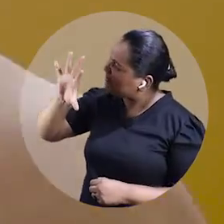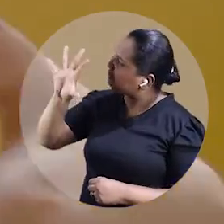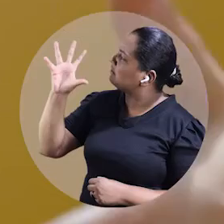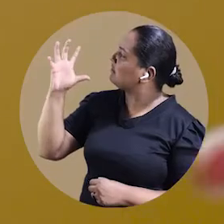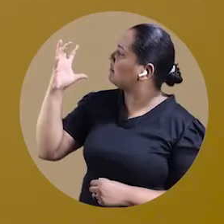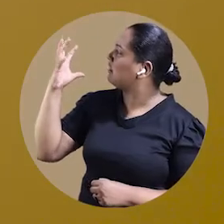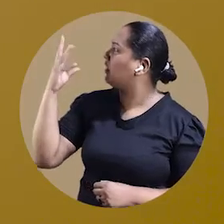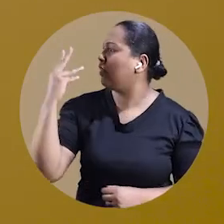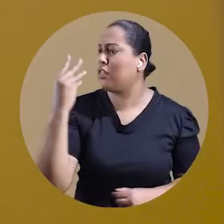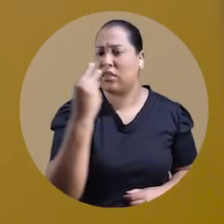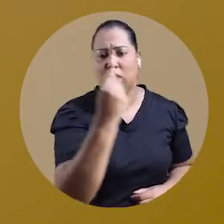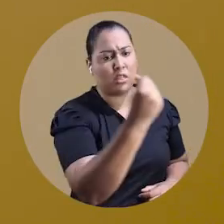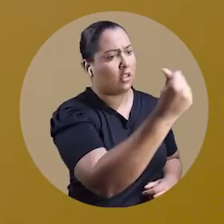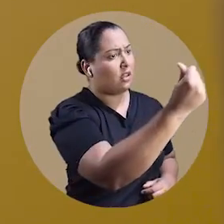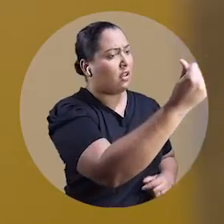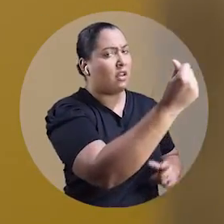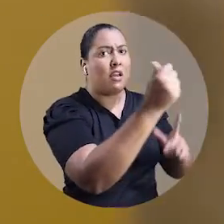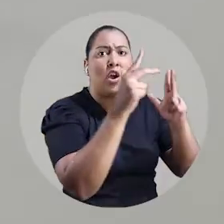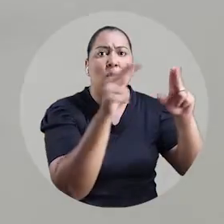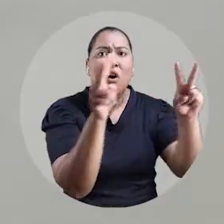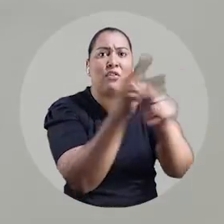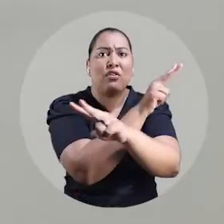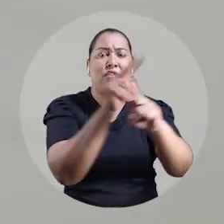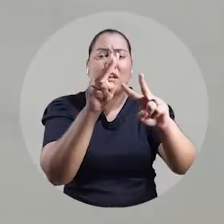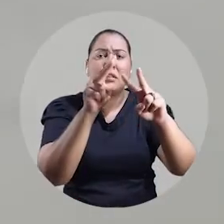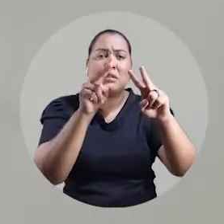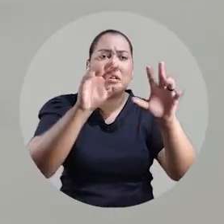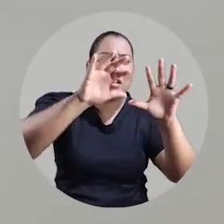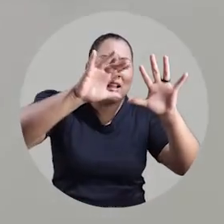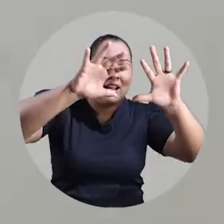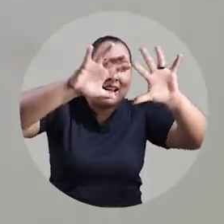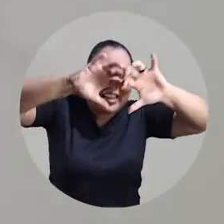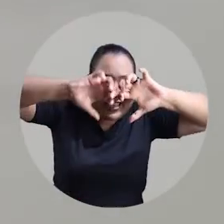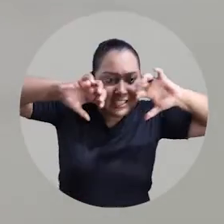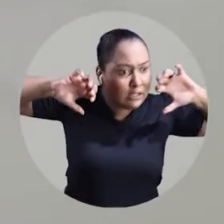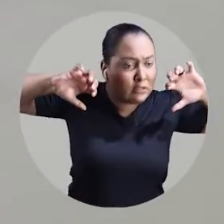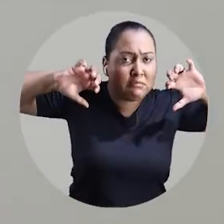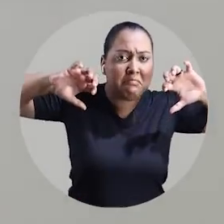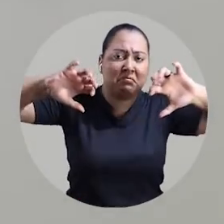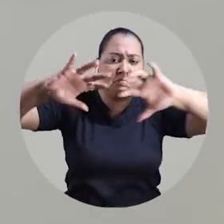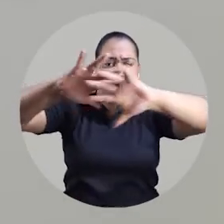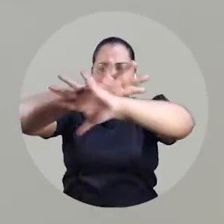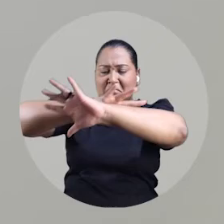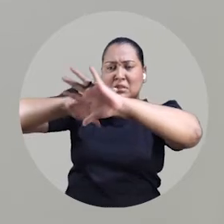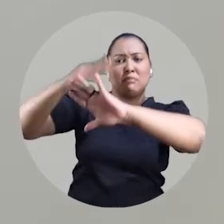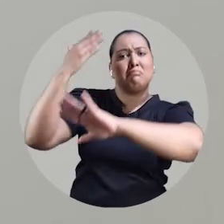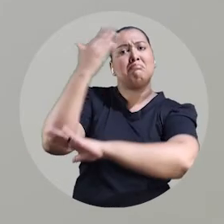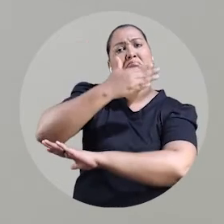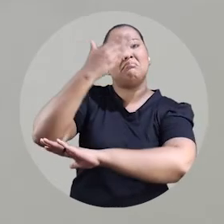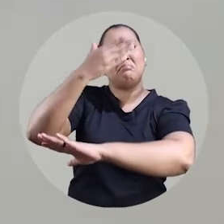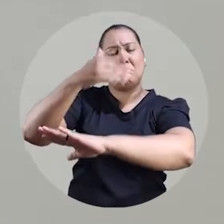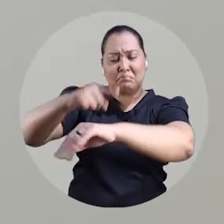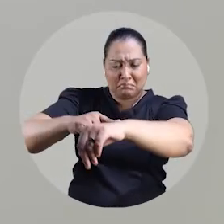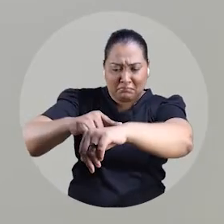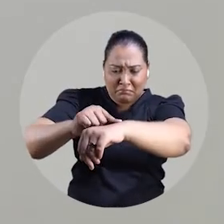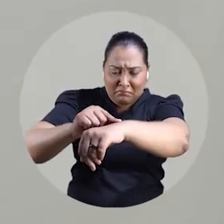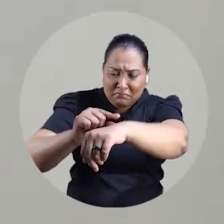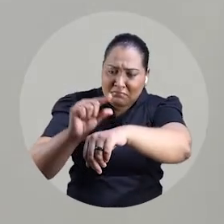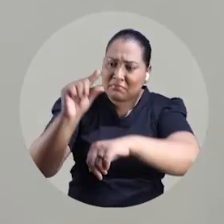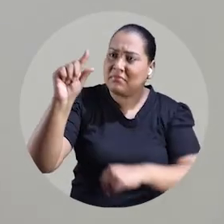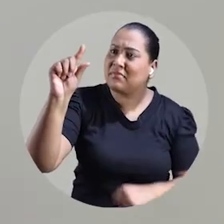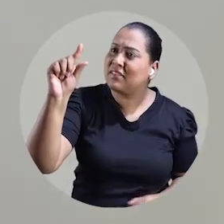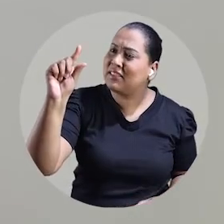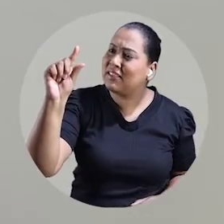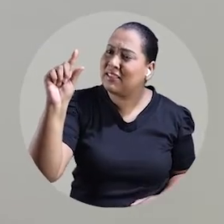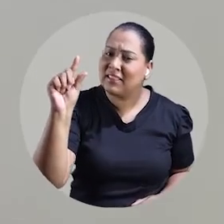de passagem como o vento, que não vejo por dentro, que não vejo por fora, este momento,